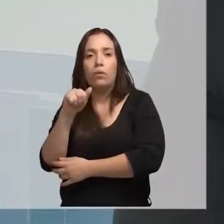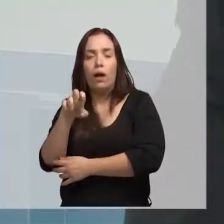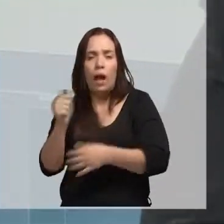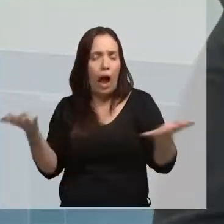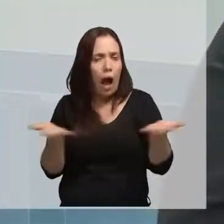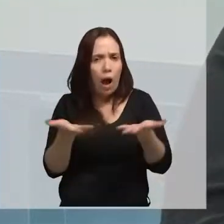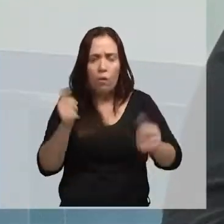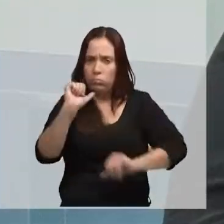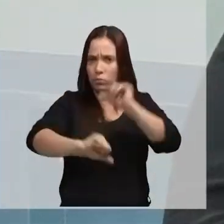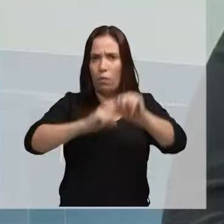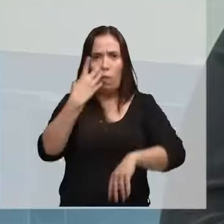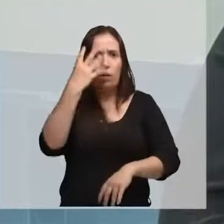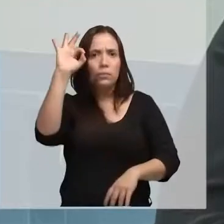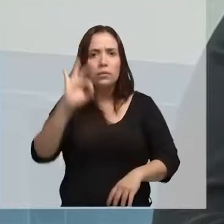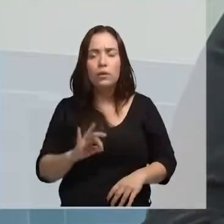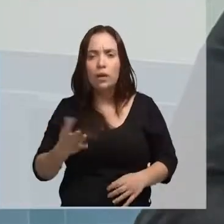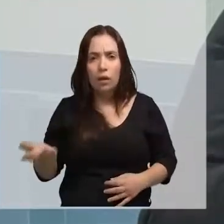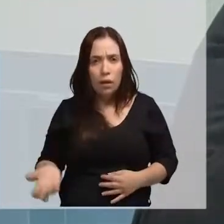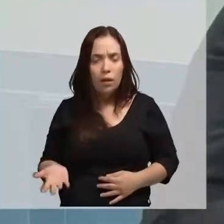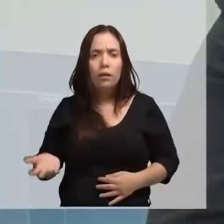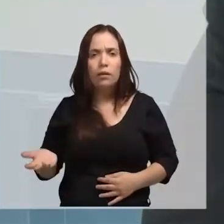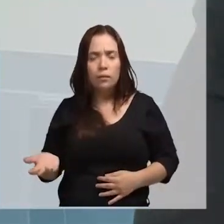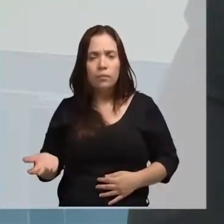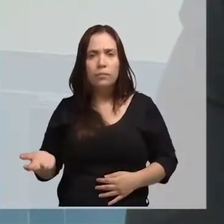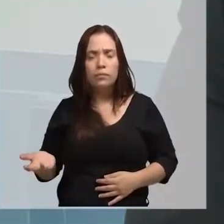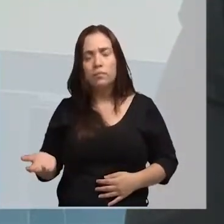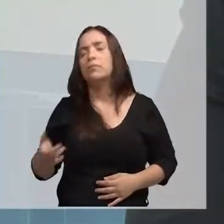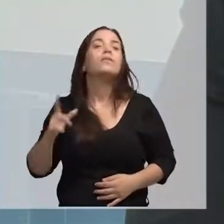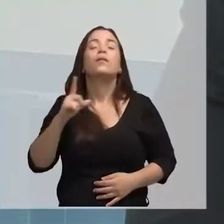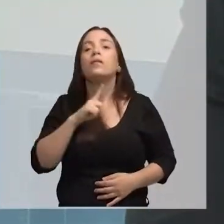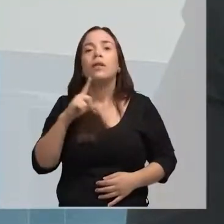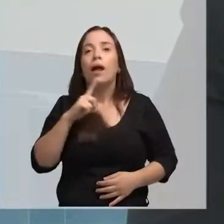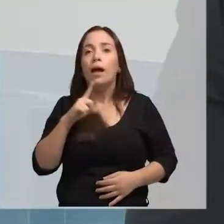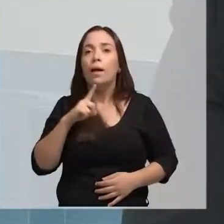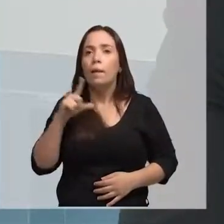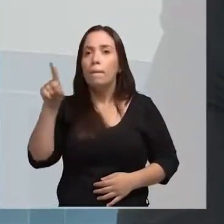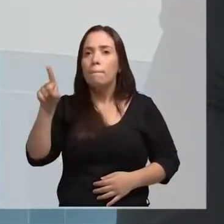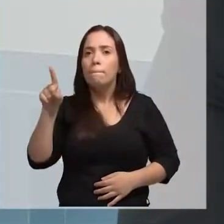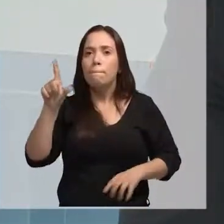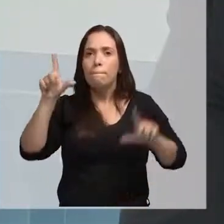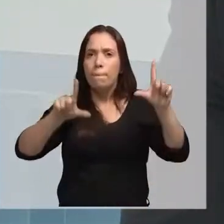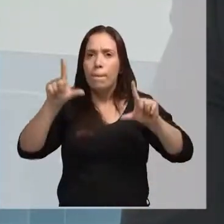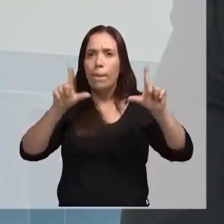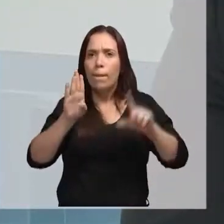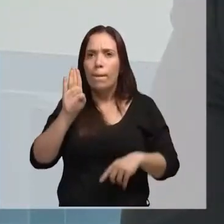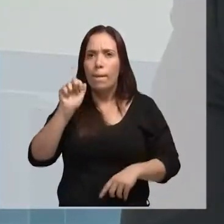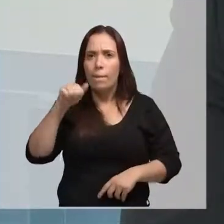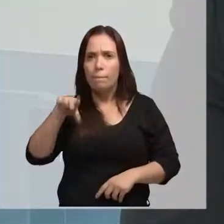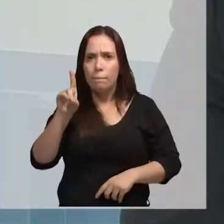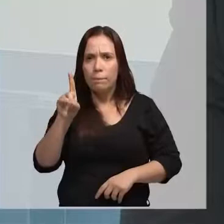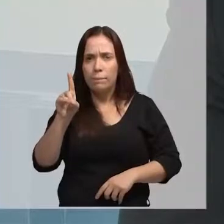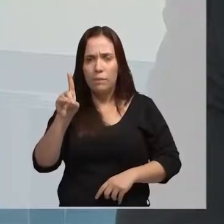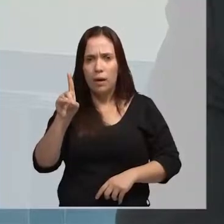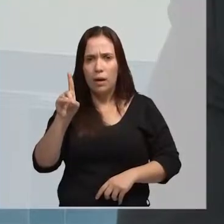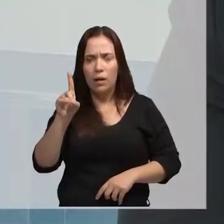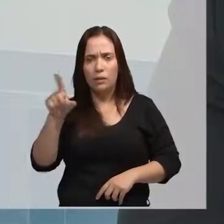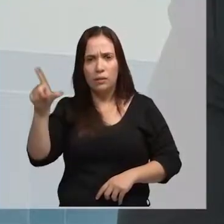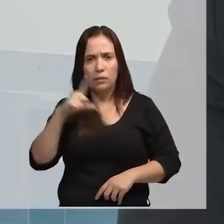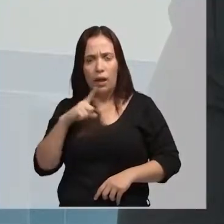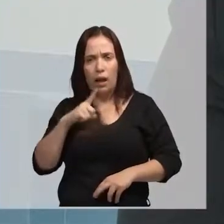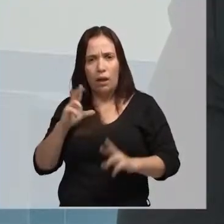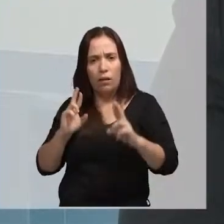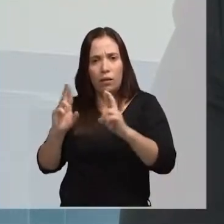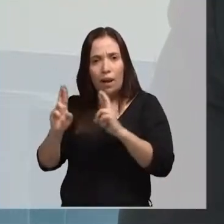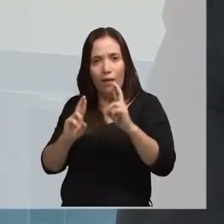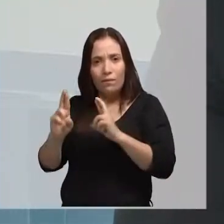E o engraçado, aí fica uma crítica para o Grupo Bandeirante. O Grupo Bandeirante recebe ele no dia, e no outro dia já divulga uma pesquisa dessa, o Grupo Bandeirante, não é,